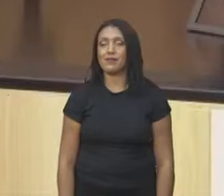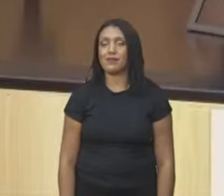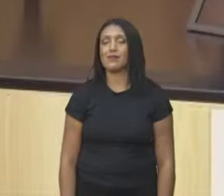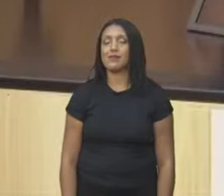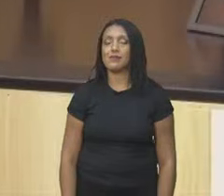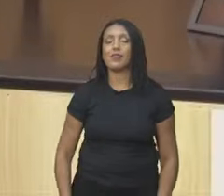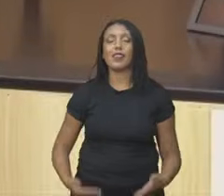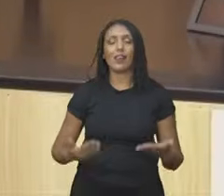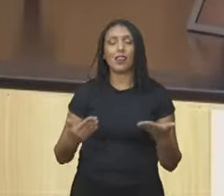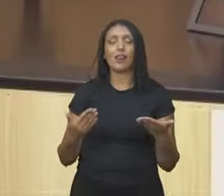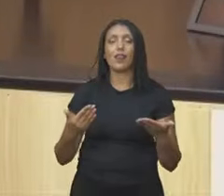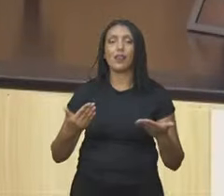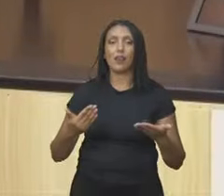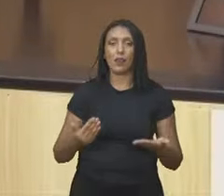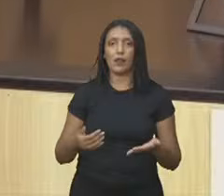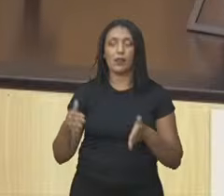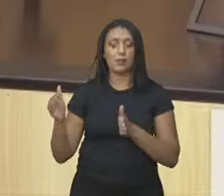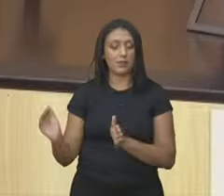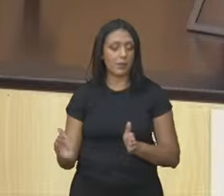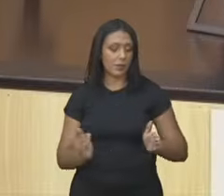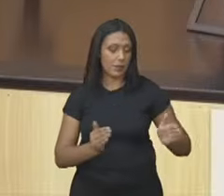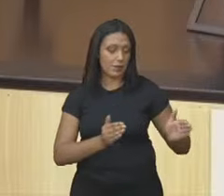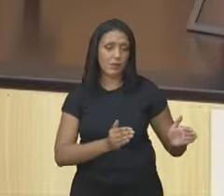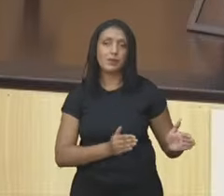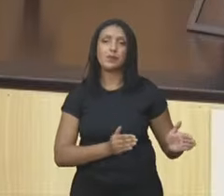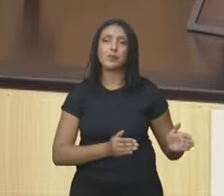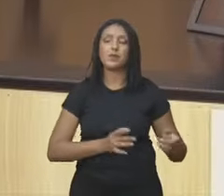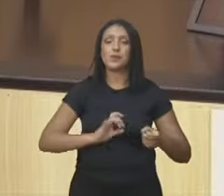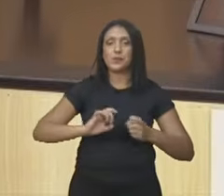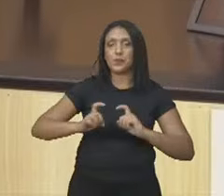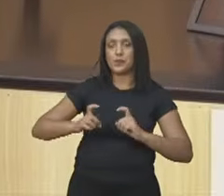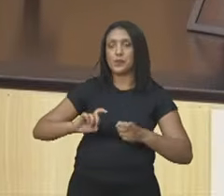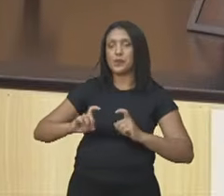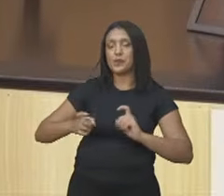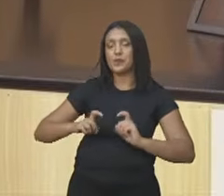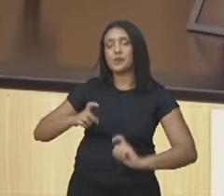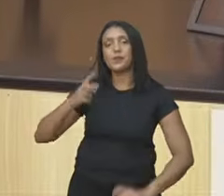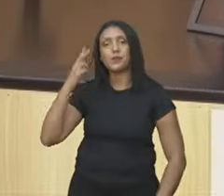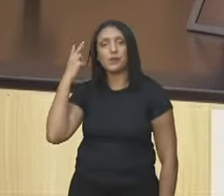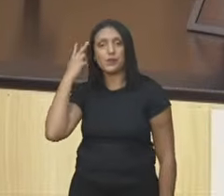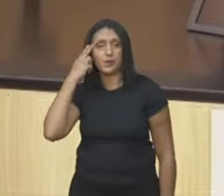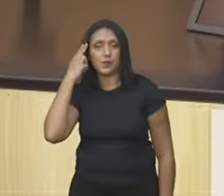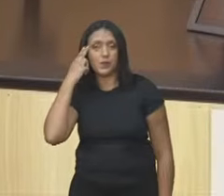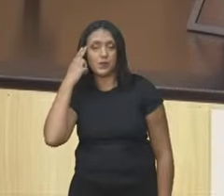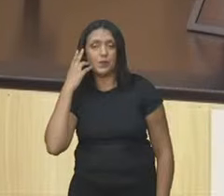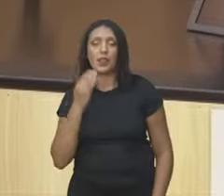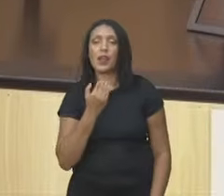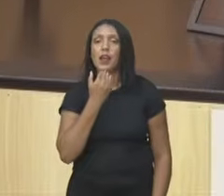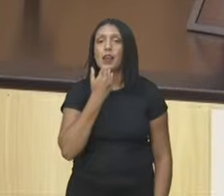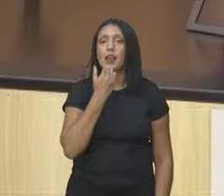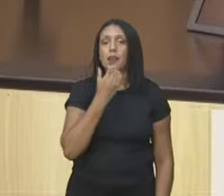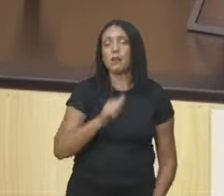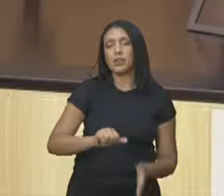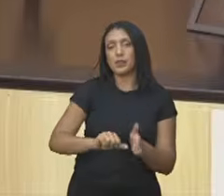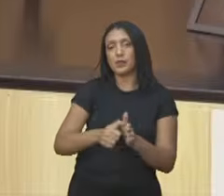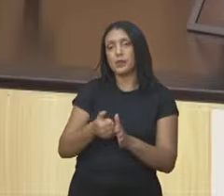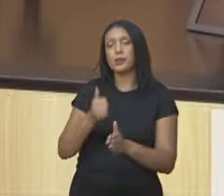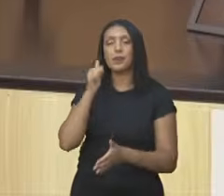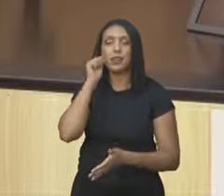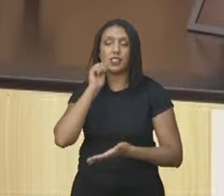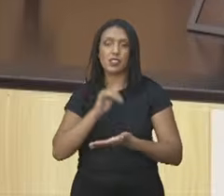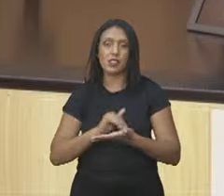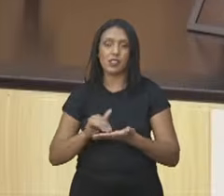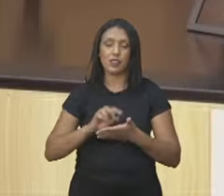Nesse instante, passaremos à fase da ordem do dia. Peço à primeira secretária que proceda à leitura